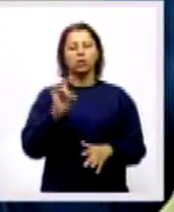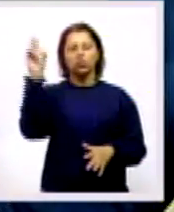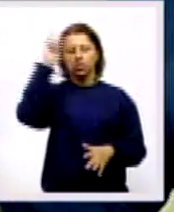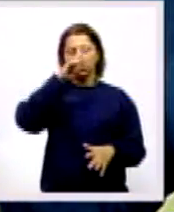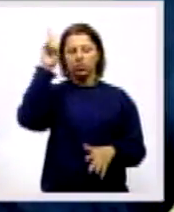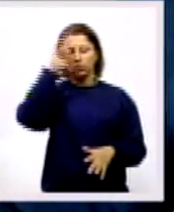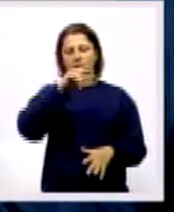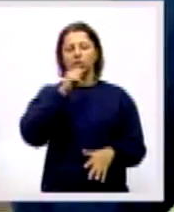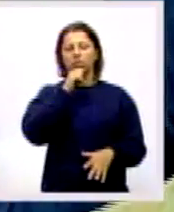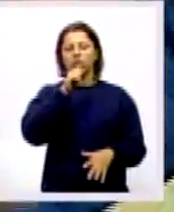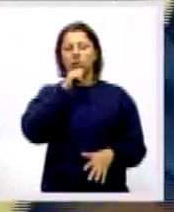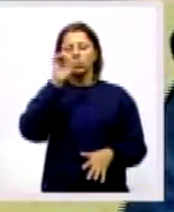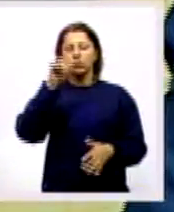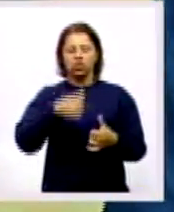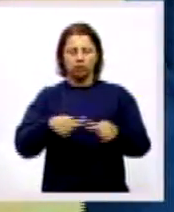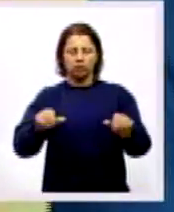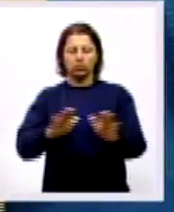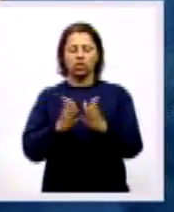não saiu da Bíblia.